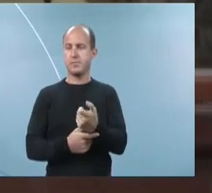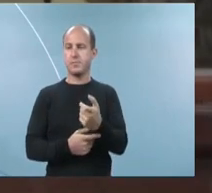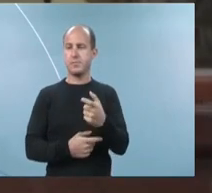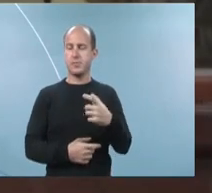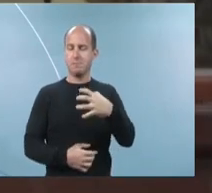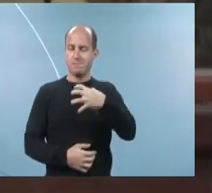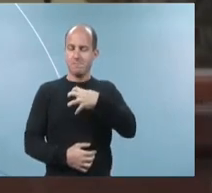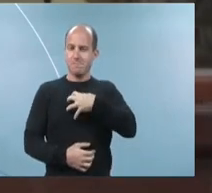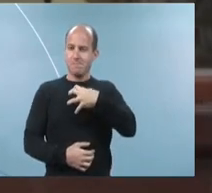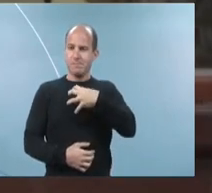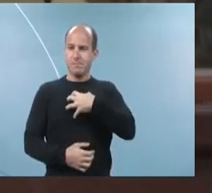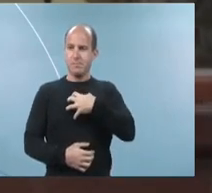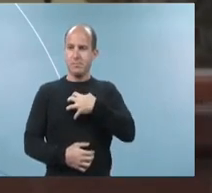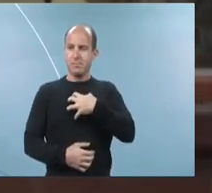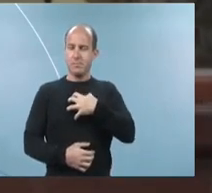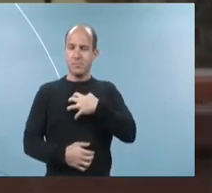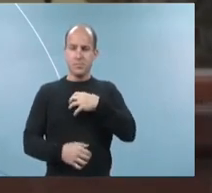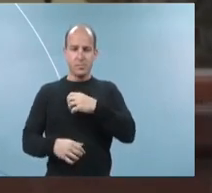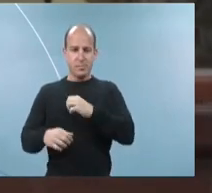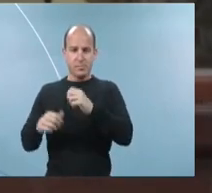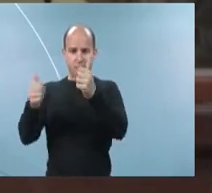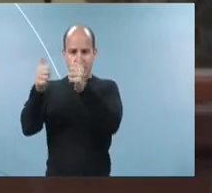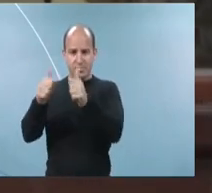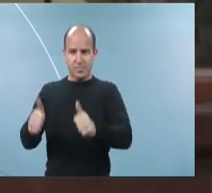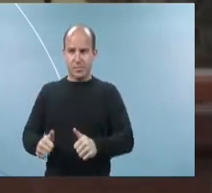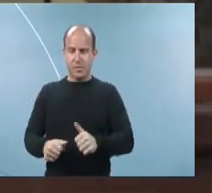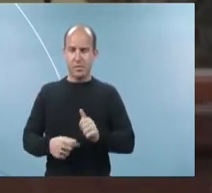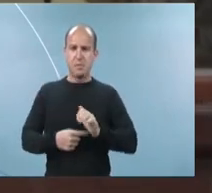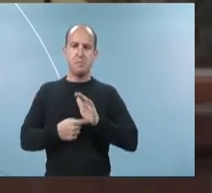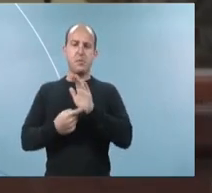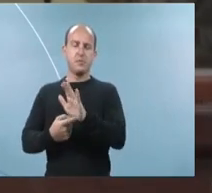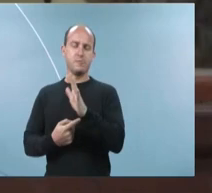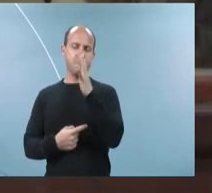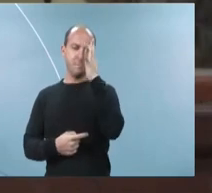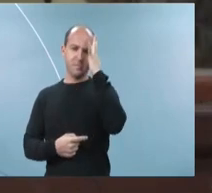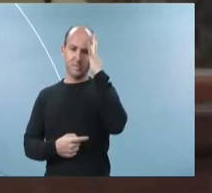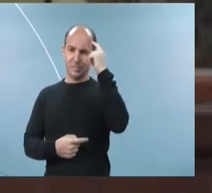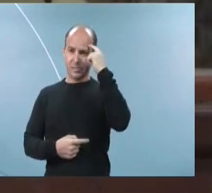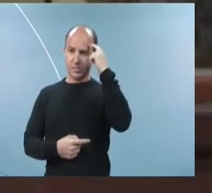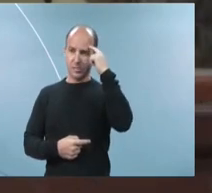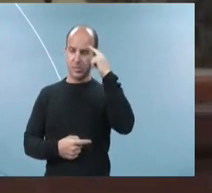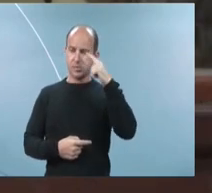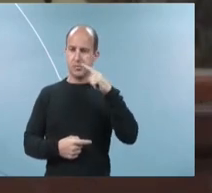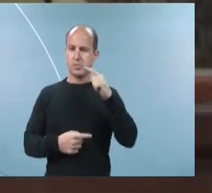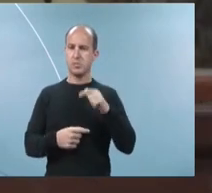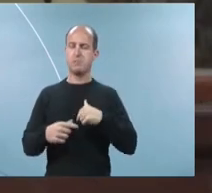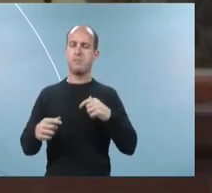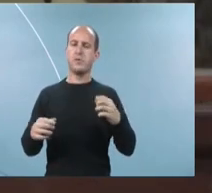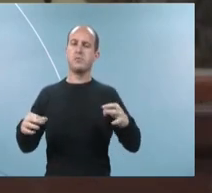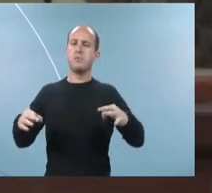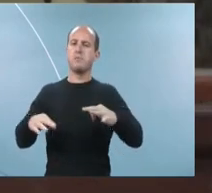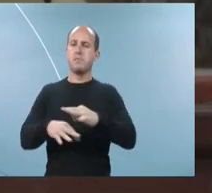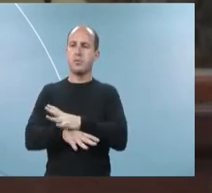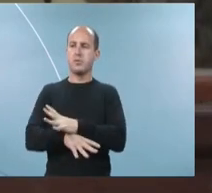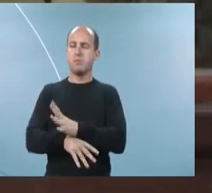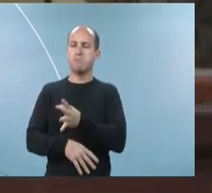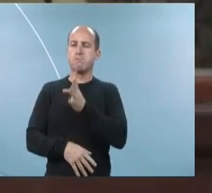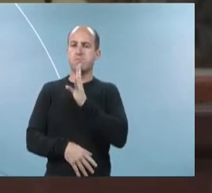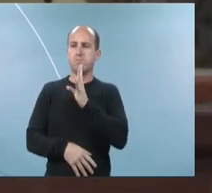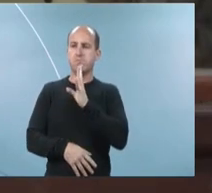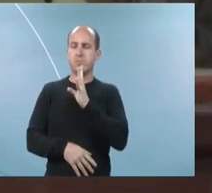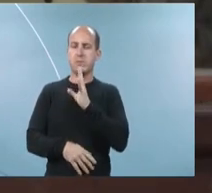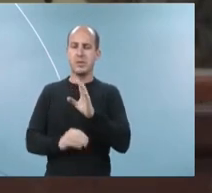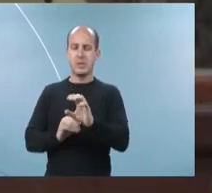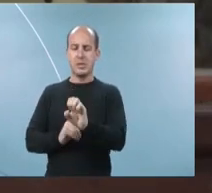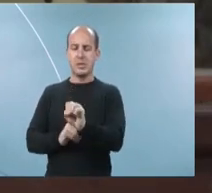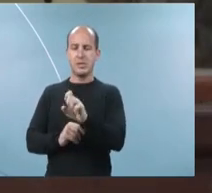o sentimento em sua obra de arte que traduz o pensamento. Ver sua obra completa, reconhecida e